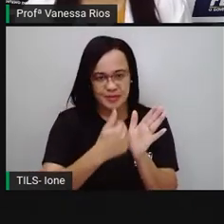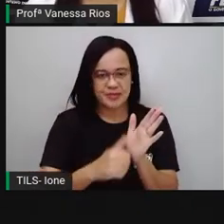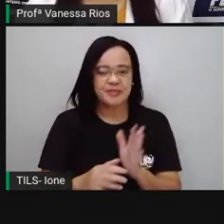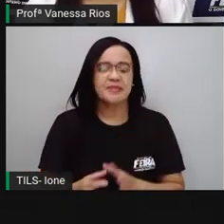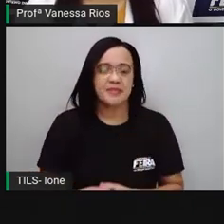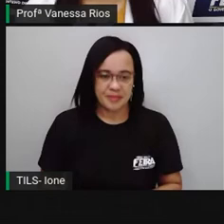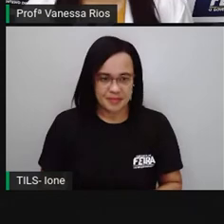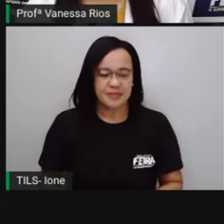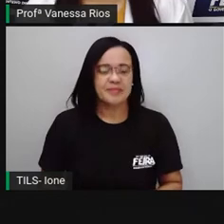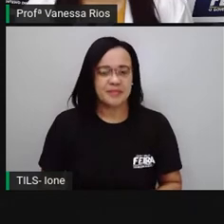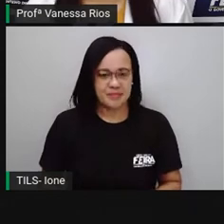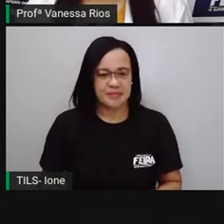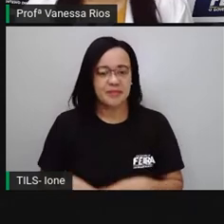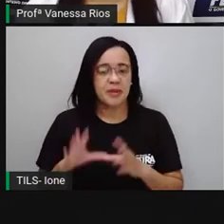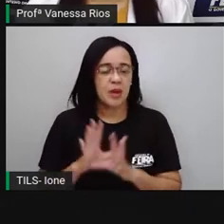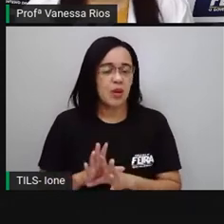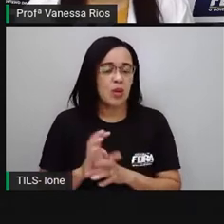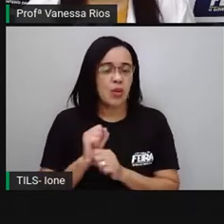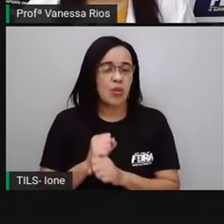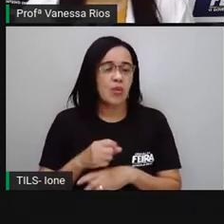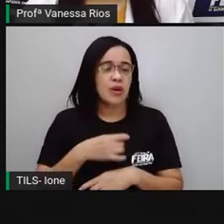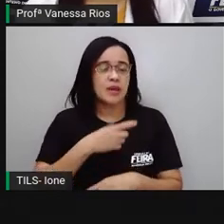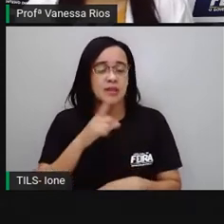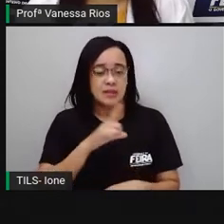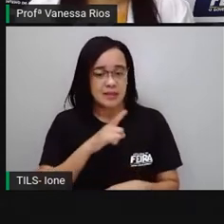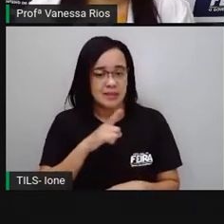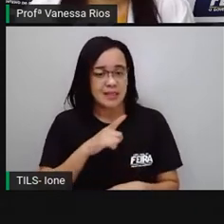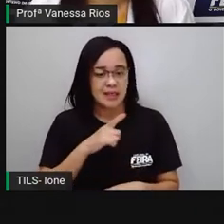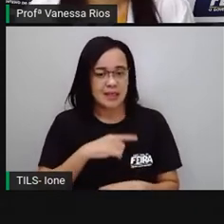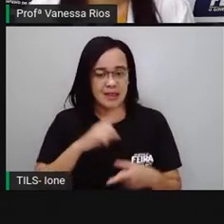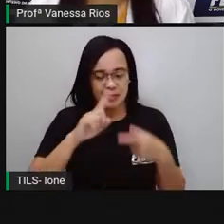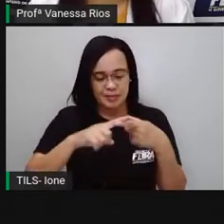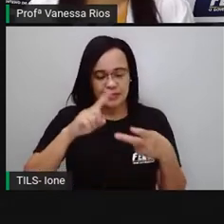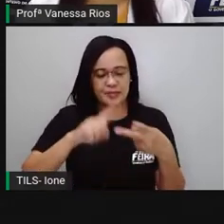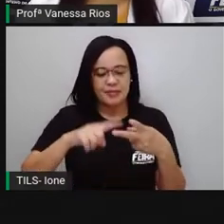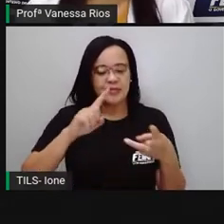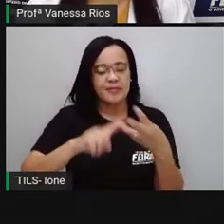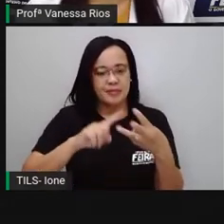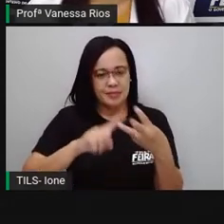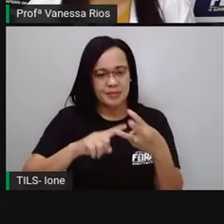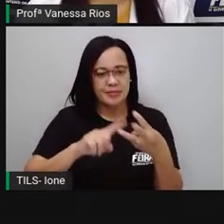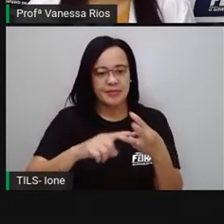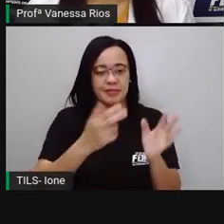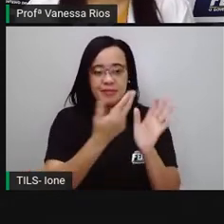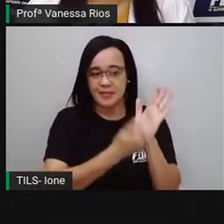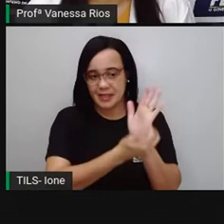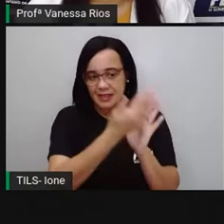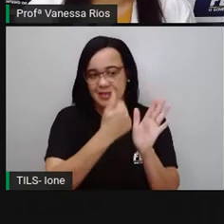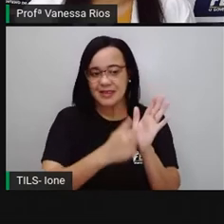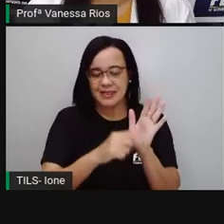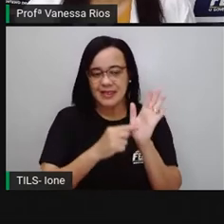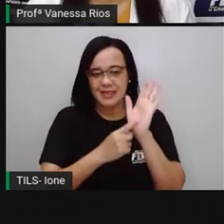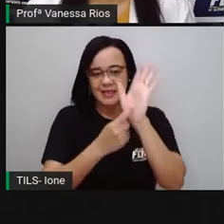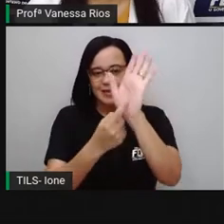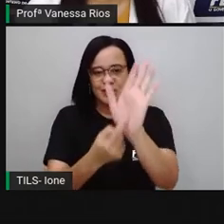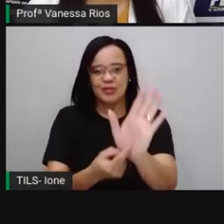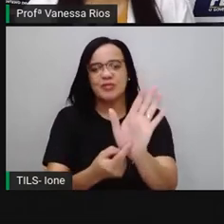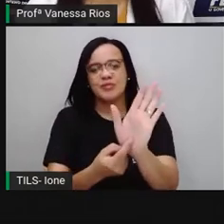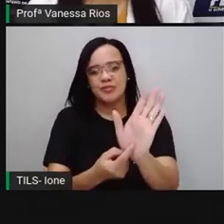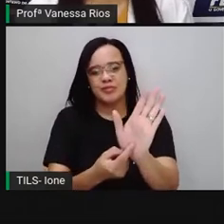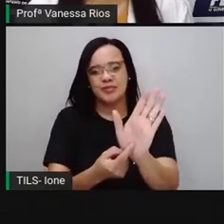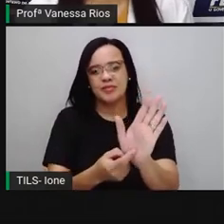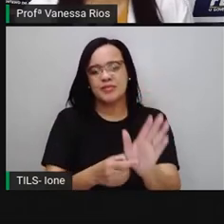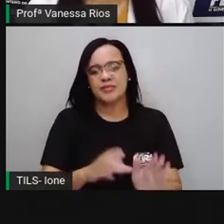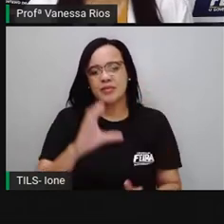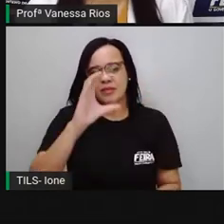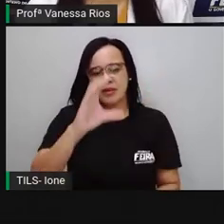faces e também de arestas e de vértices em algumas figuras, tá bom? A Pró apresenta, então, o cubo, que a gente viu